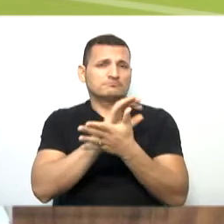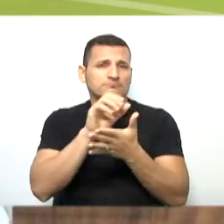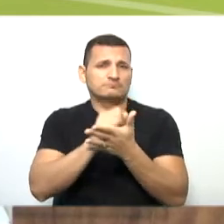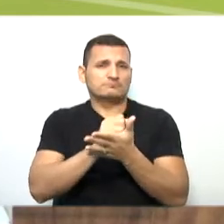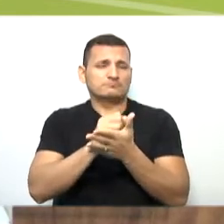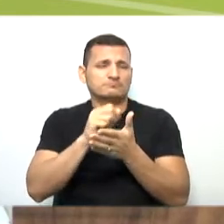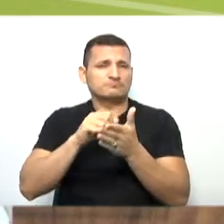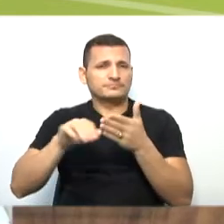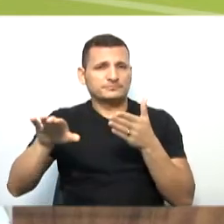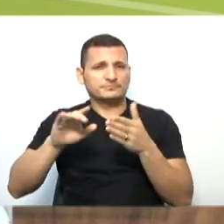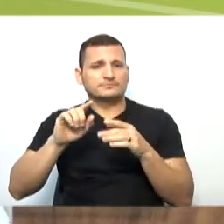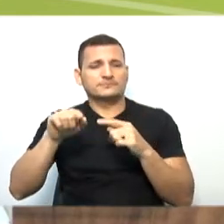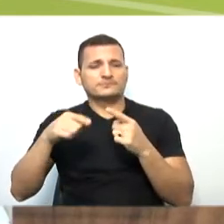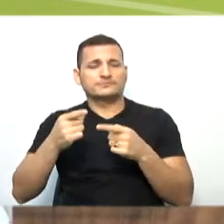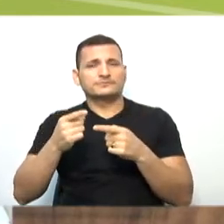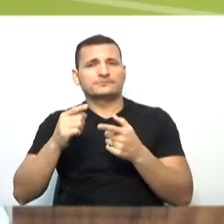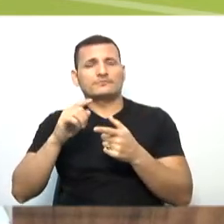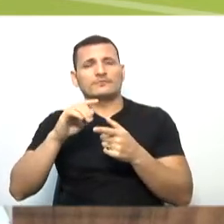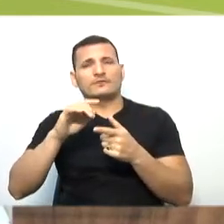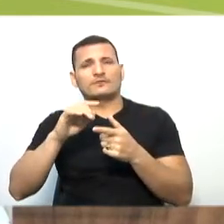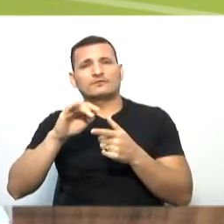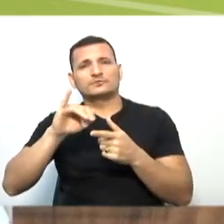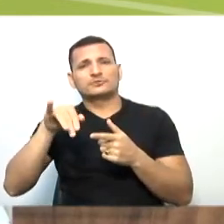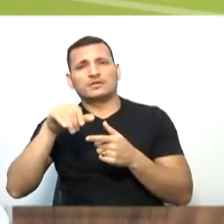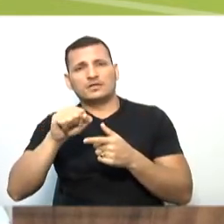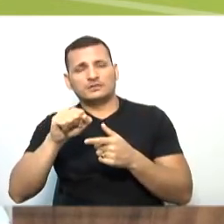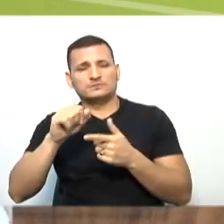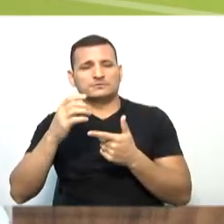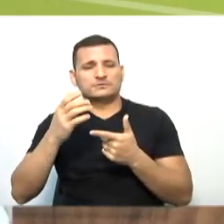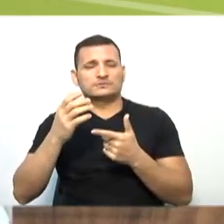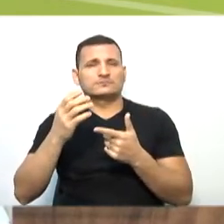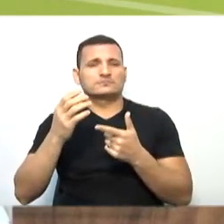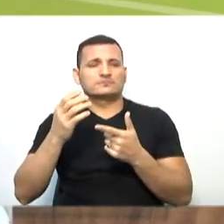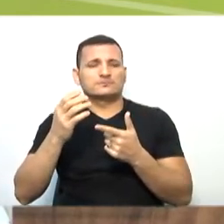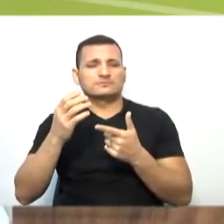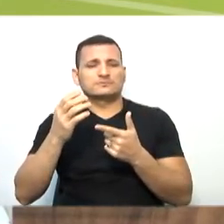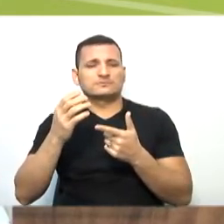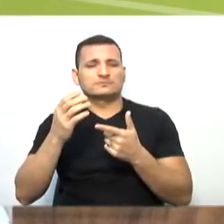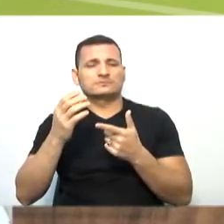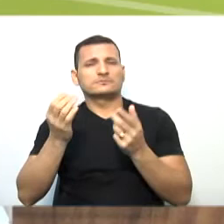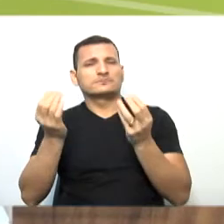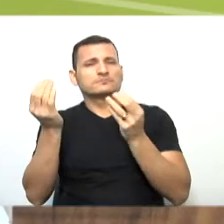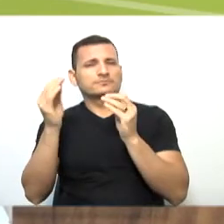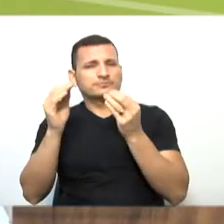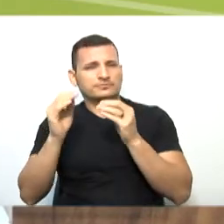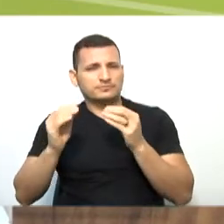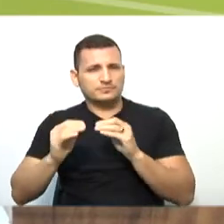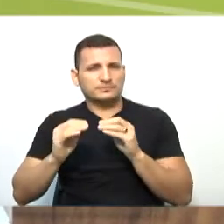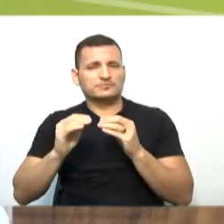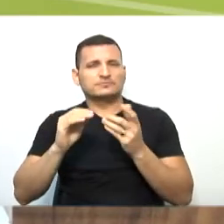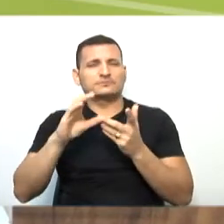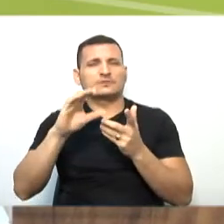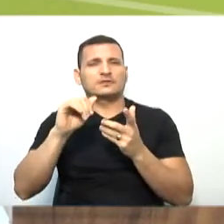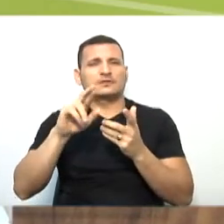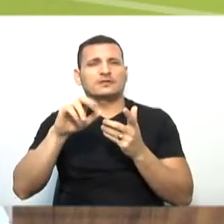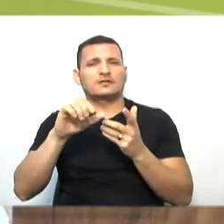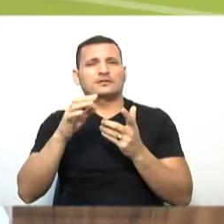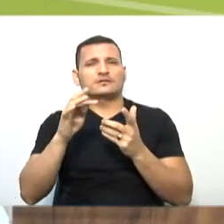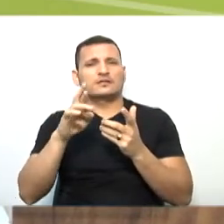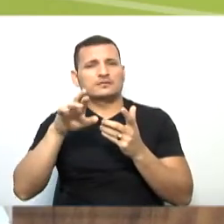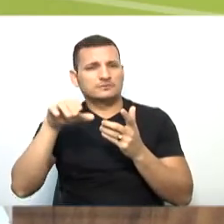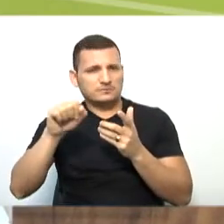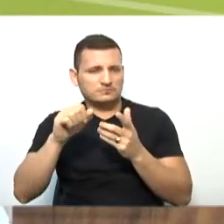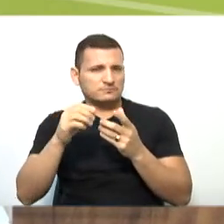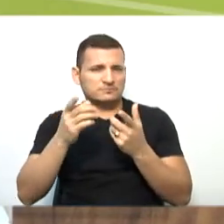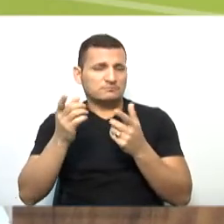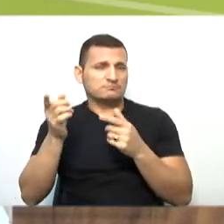tirava todas as validações de JavaScript, colocava lá um monte de script, um monte de caracteres lá que não tem nada a ver,